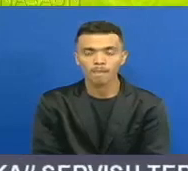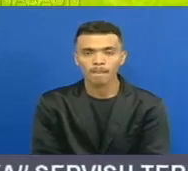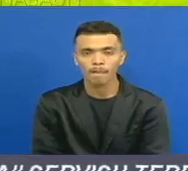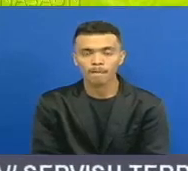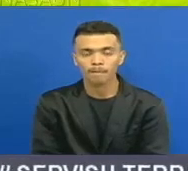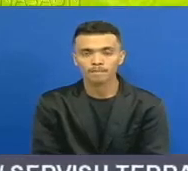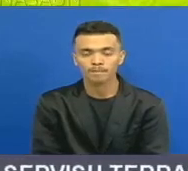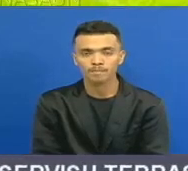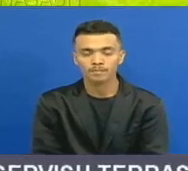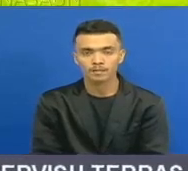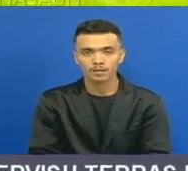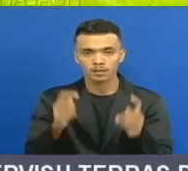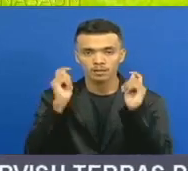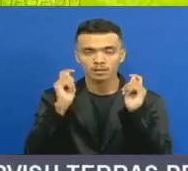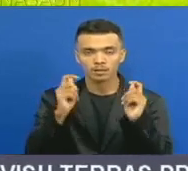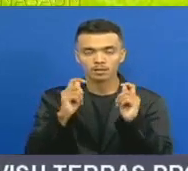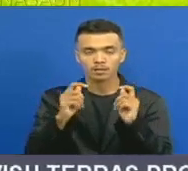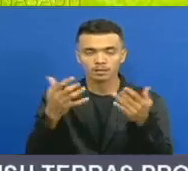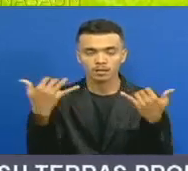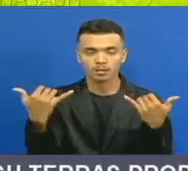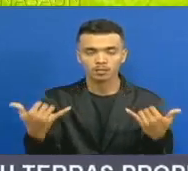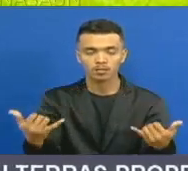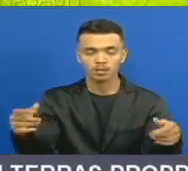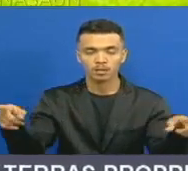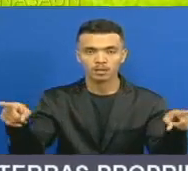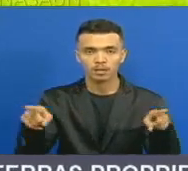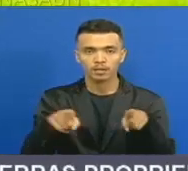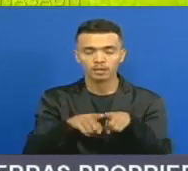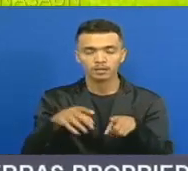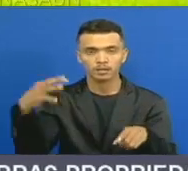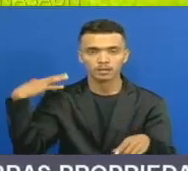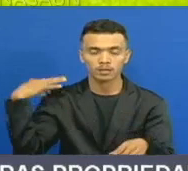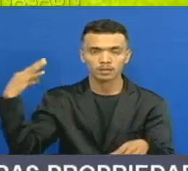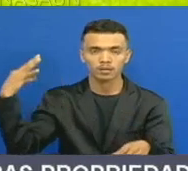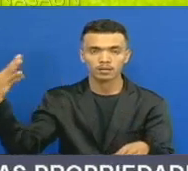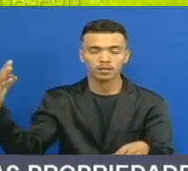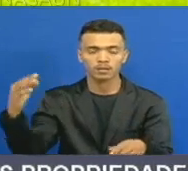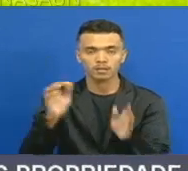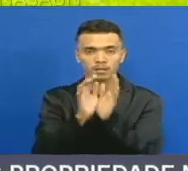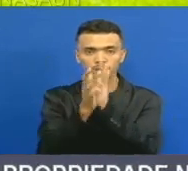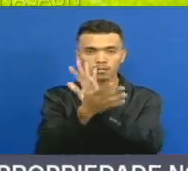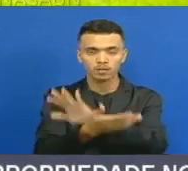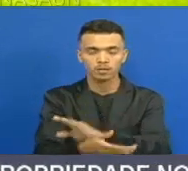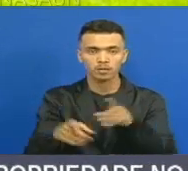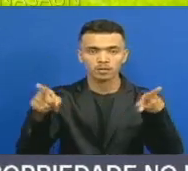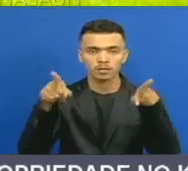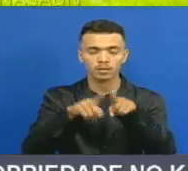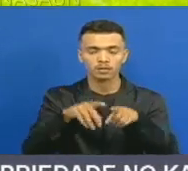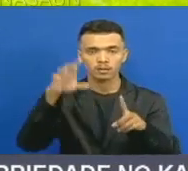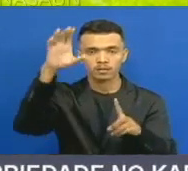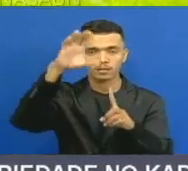convoca teste de ne a nesse meio gira para candidatos de beba a tu sai a nessa oficial